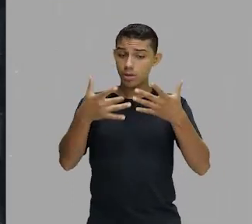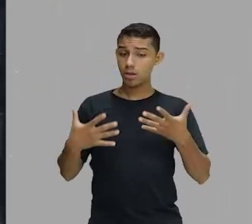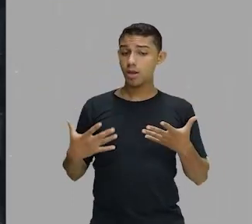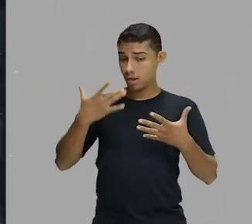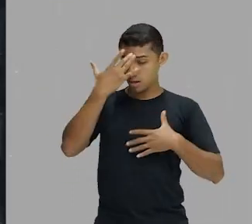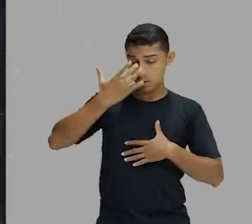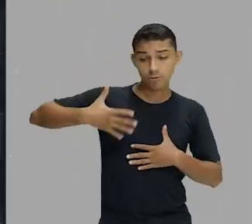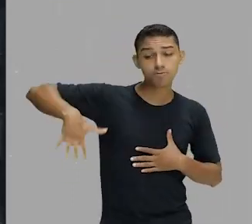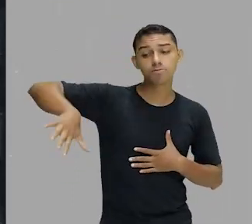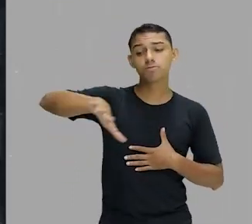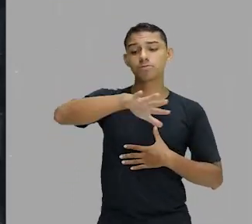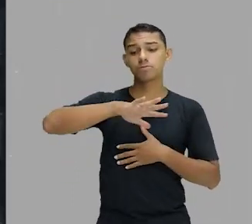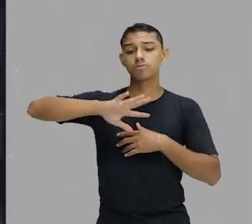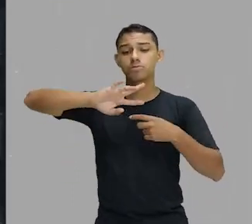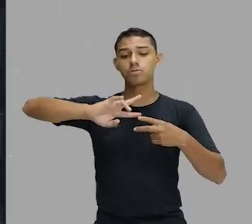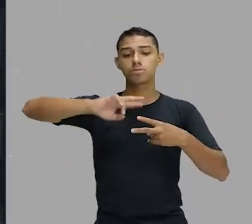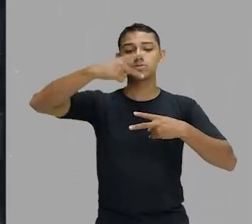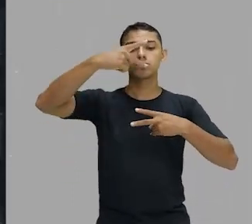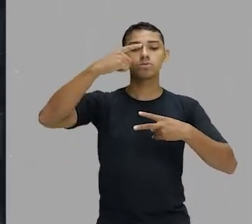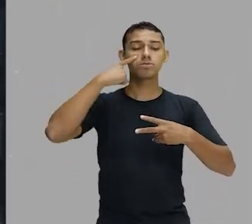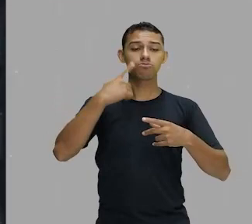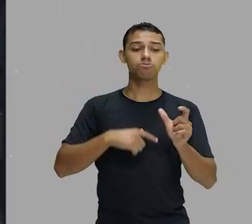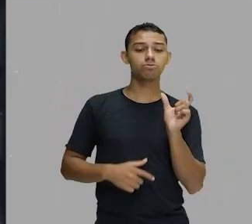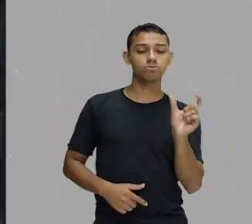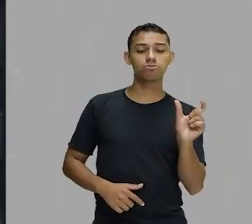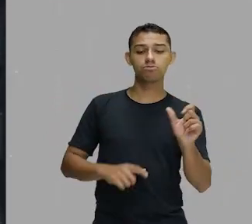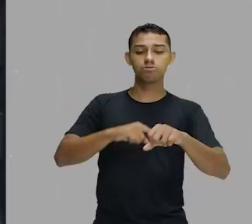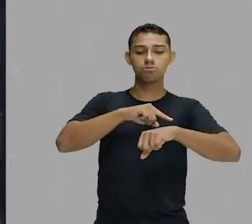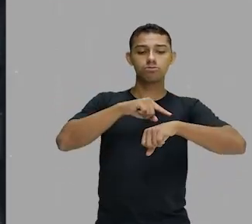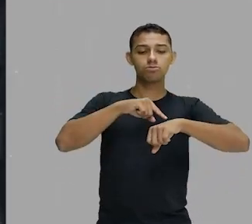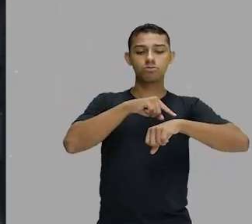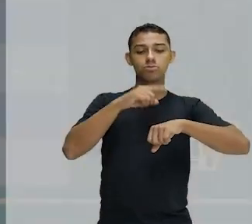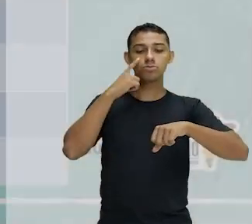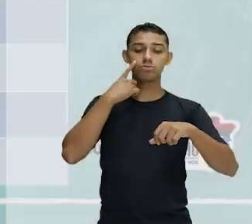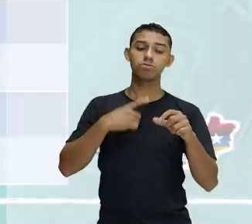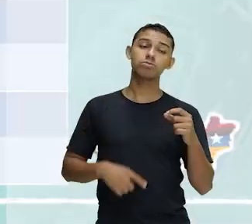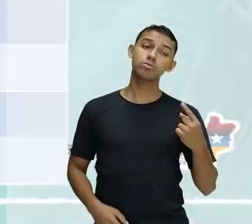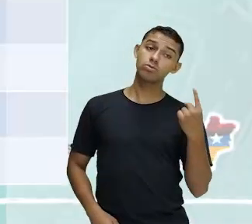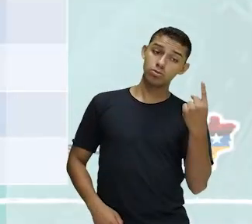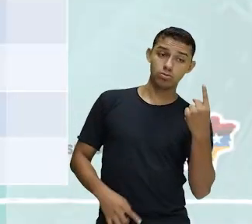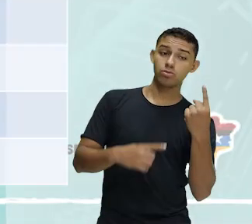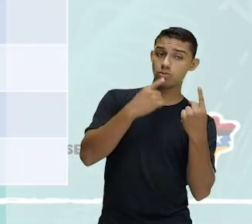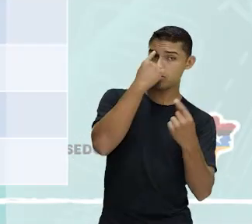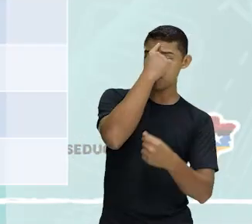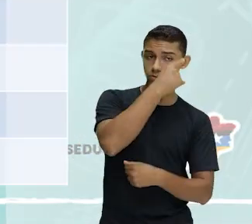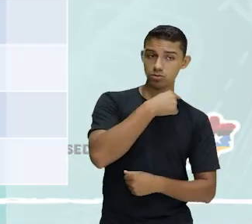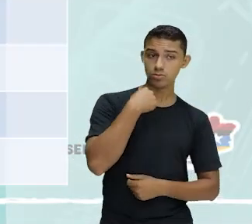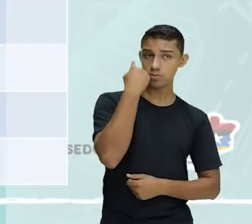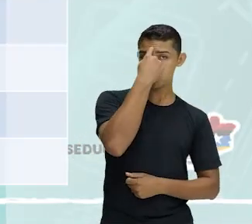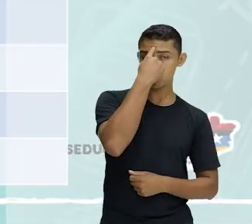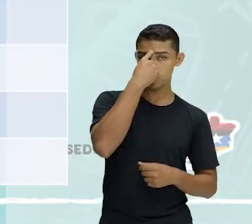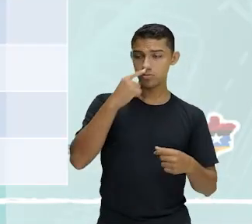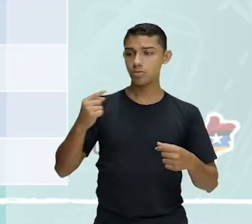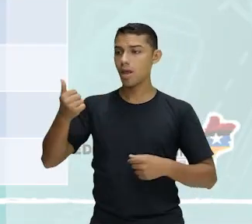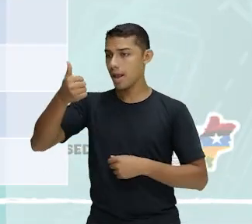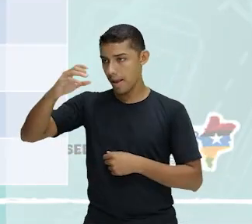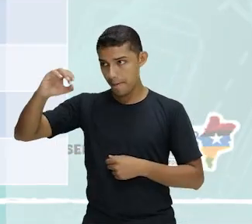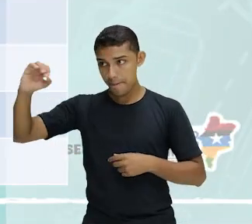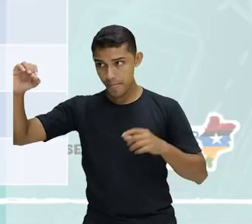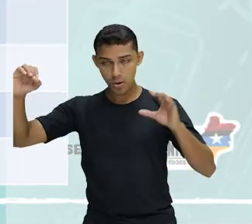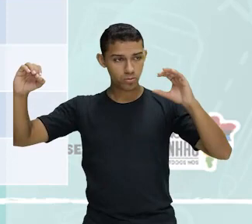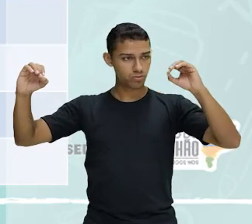que a população dobra a cada hora. Significa dizer, então, que após a primeira hora eram